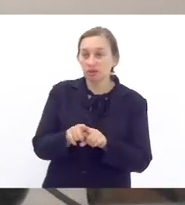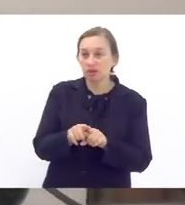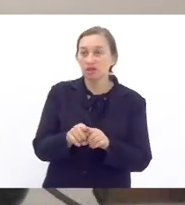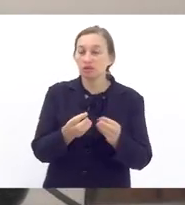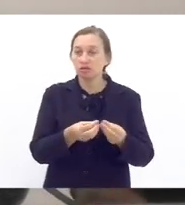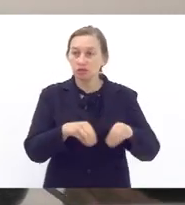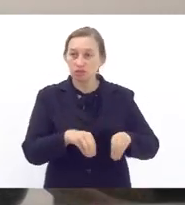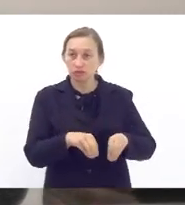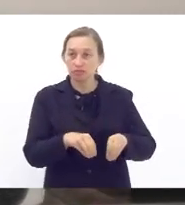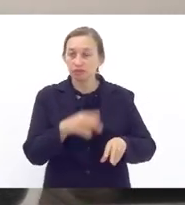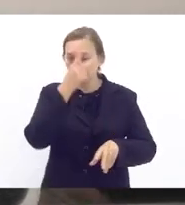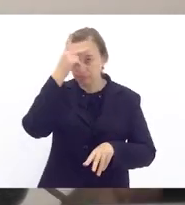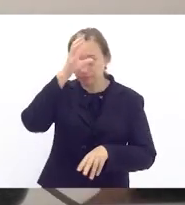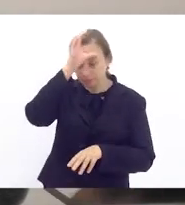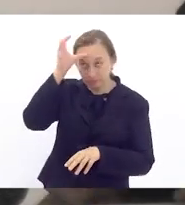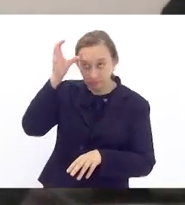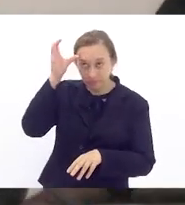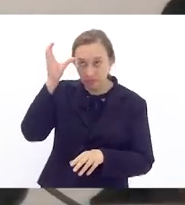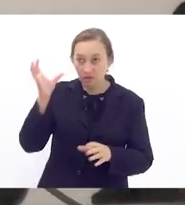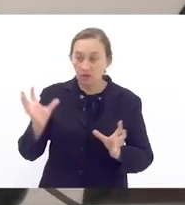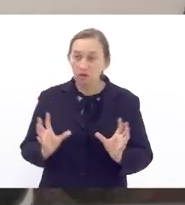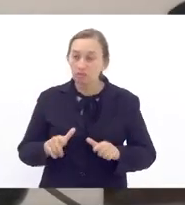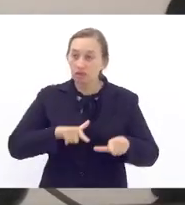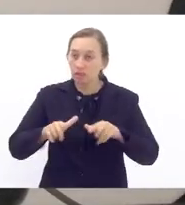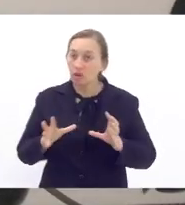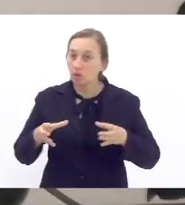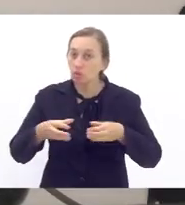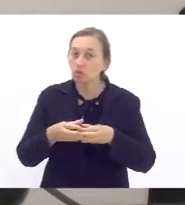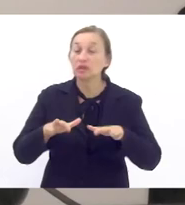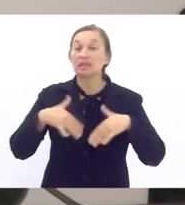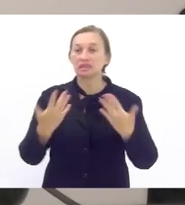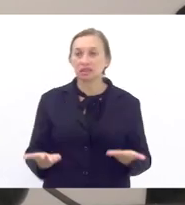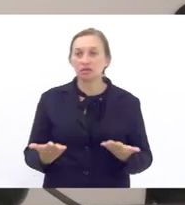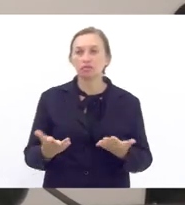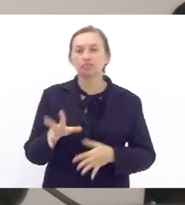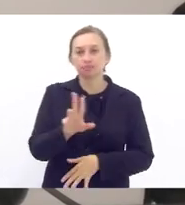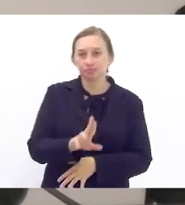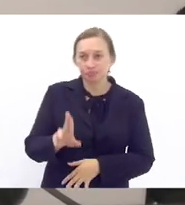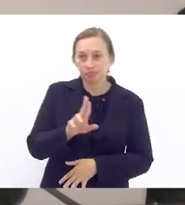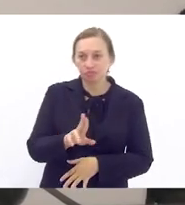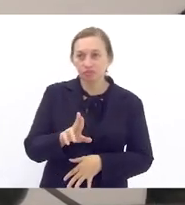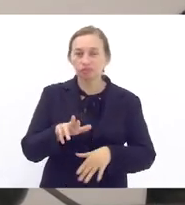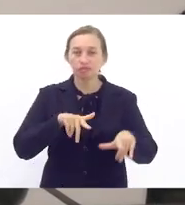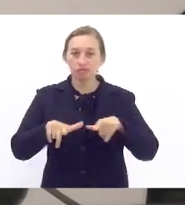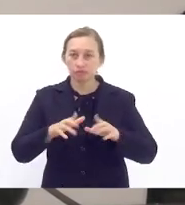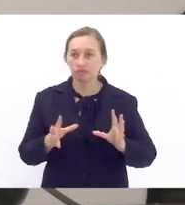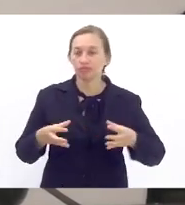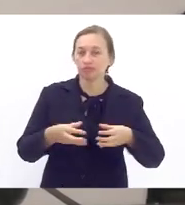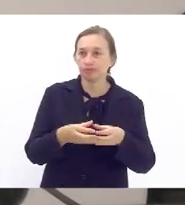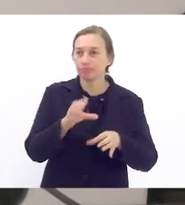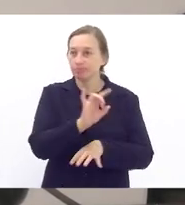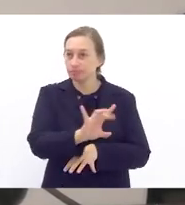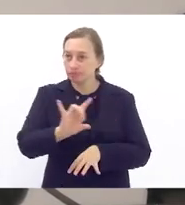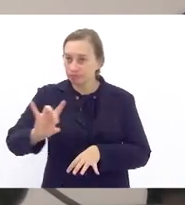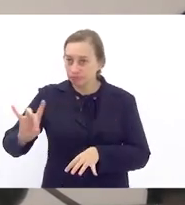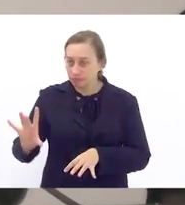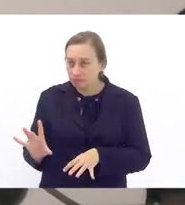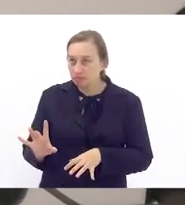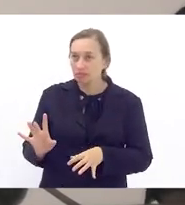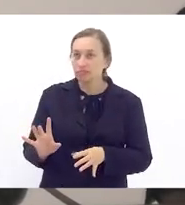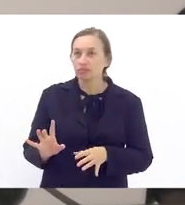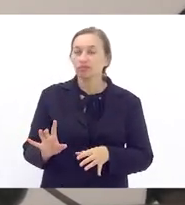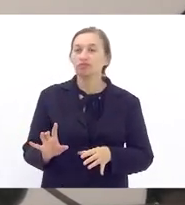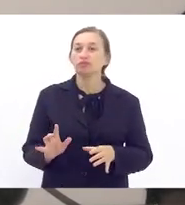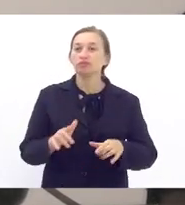consumidor, foi feita uma operação em conjunto. Então, a gente também utiliza muito dessas operações em conjunto, cada um com